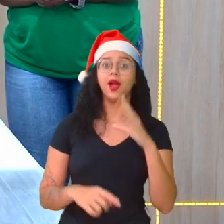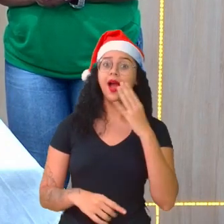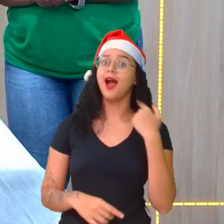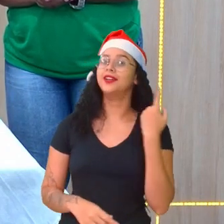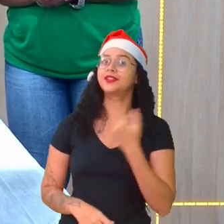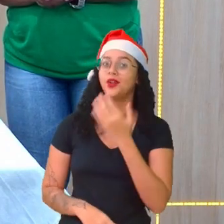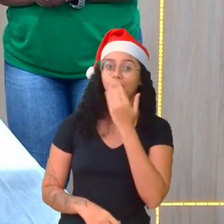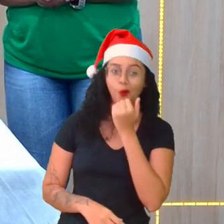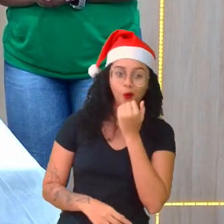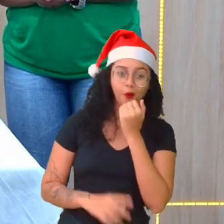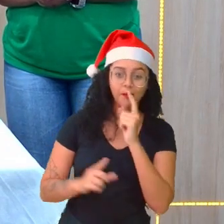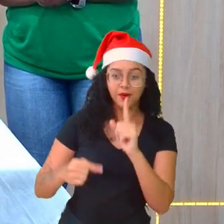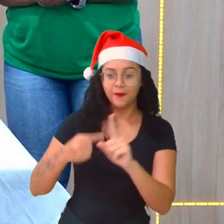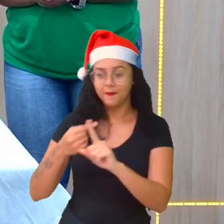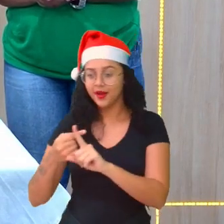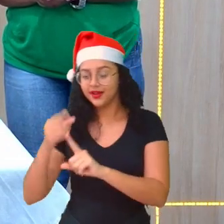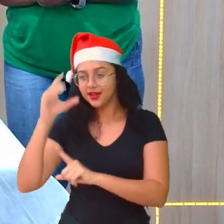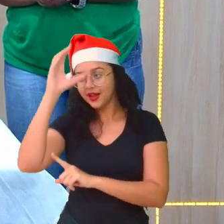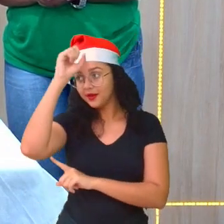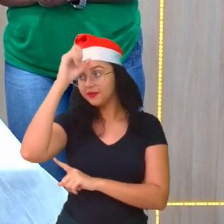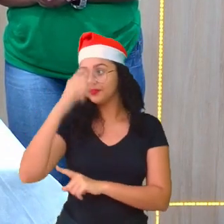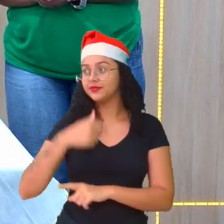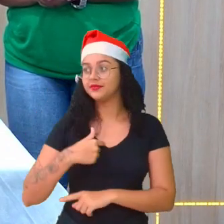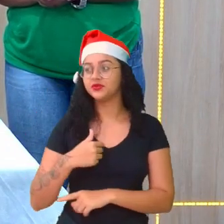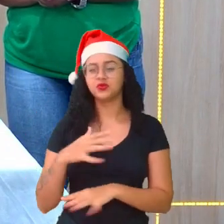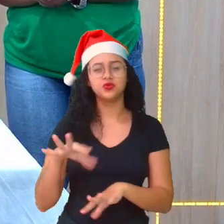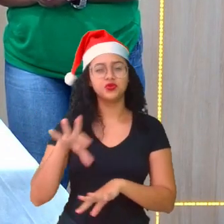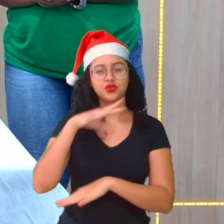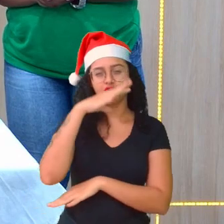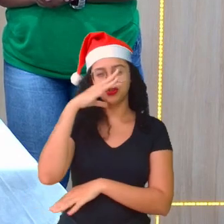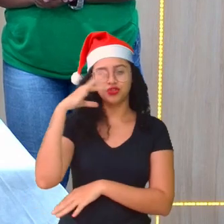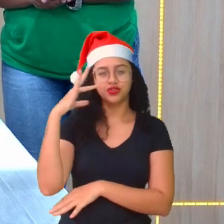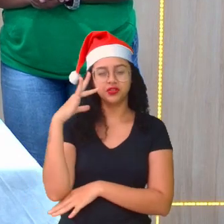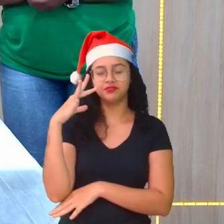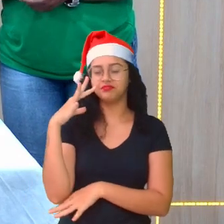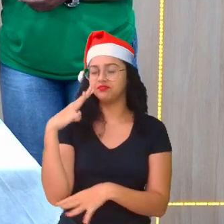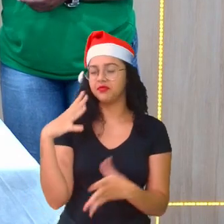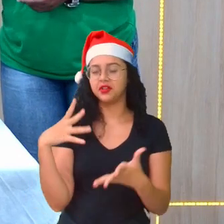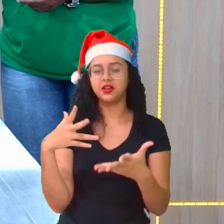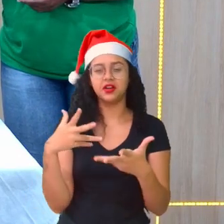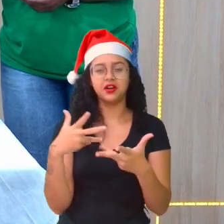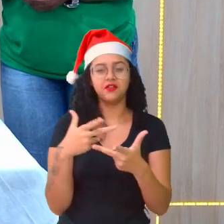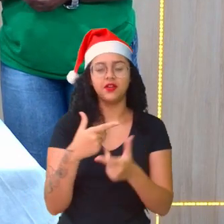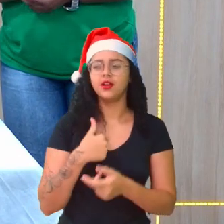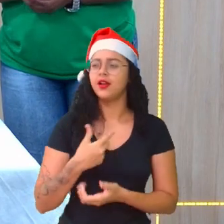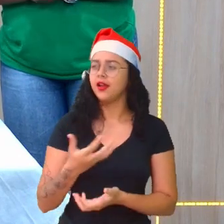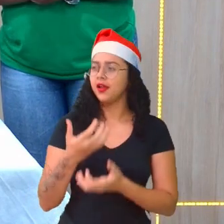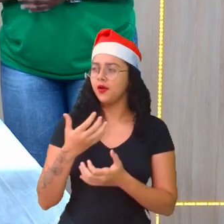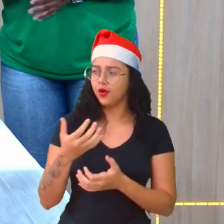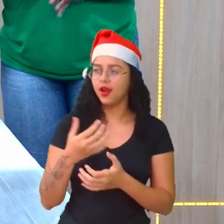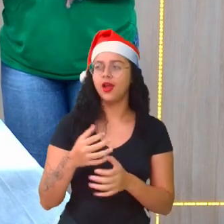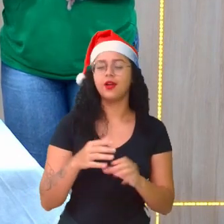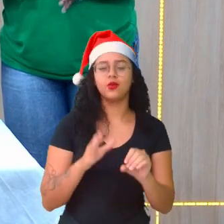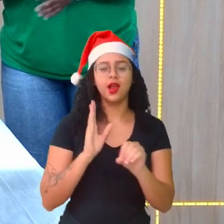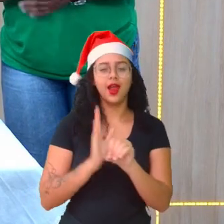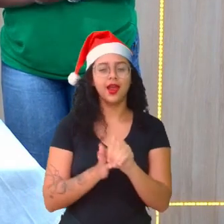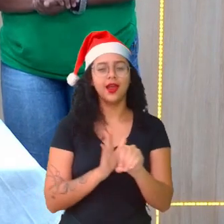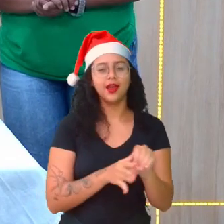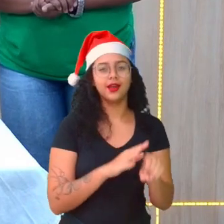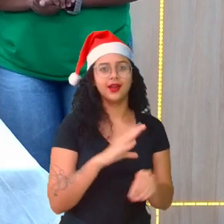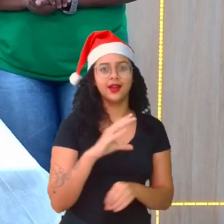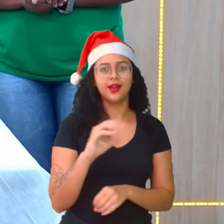aprende. Tá um cheiro maravilhoso. Eita. Vou querer uma fatia de calabresa, viu? Tô logo